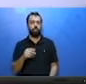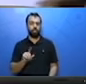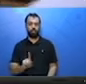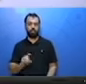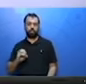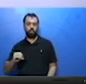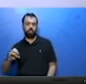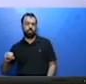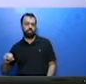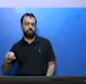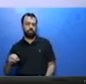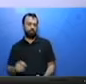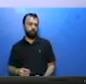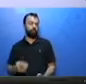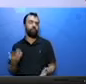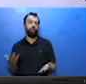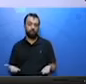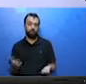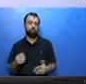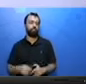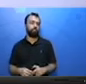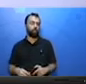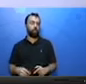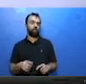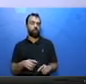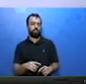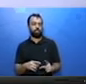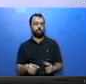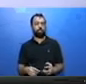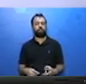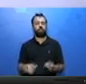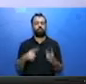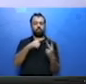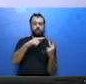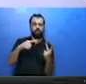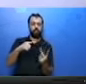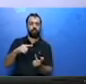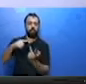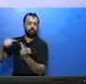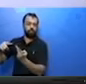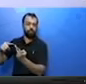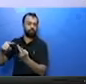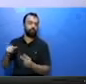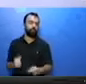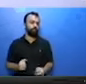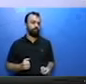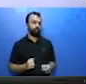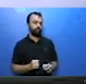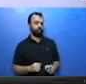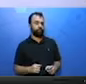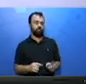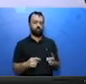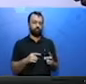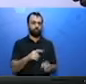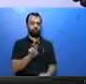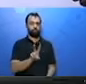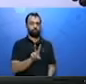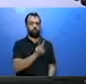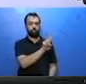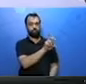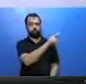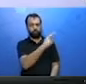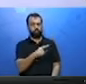Agora, chegou nesse ponto, ó, extrai a raiz quadrada dos dois lados. Aqui eu posso cancelar esse 2 com